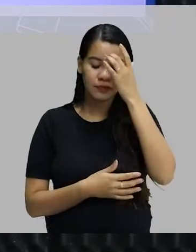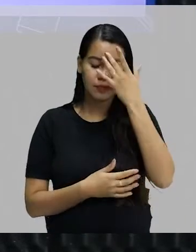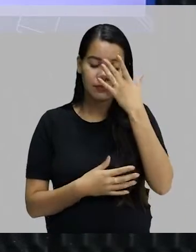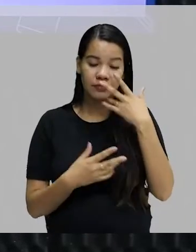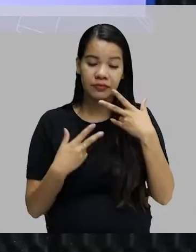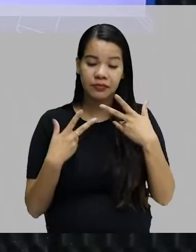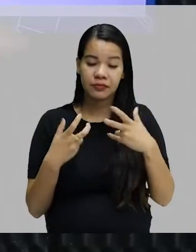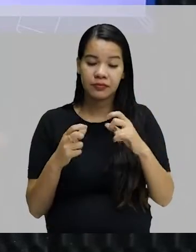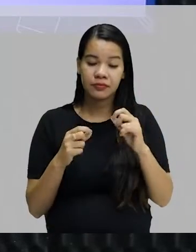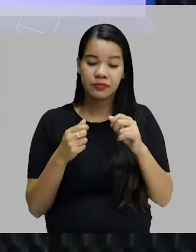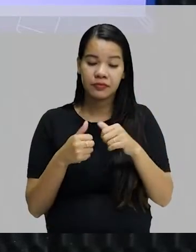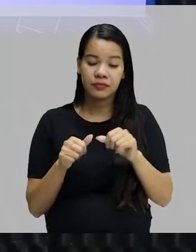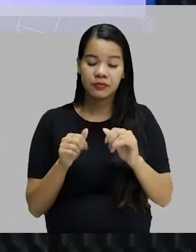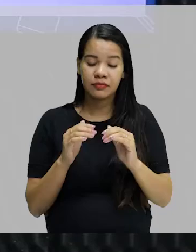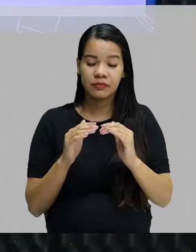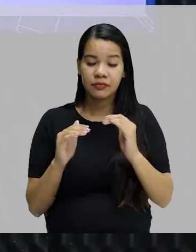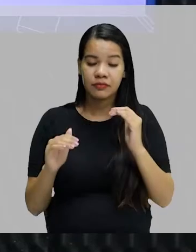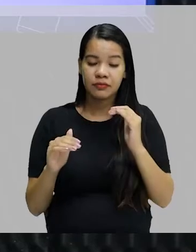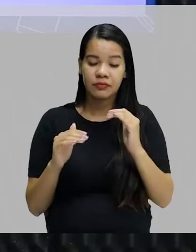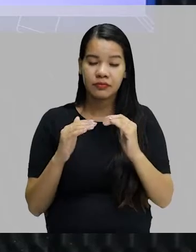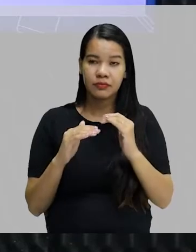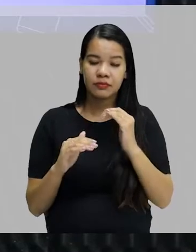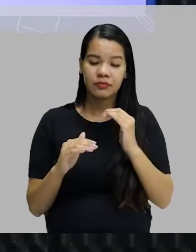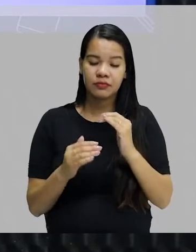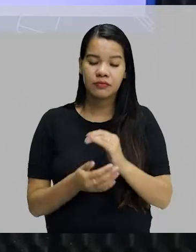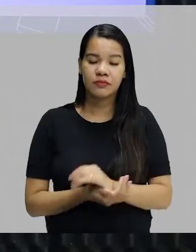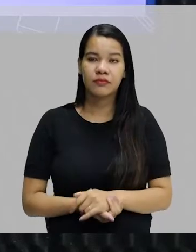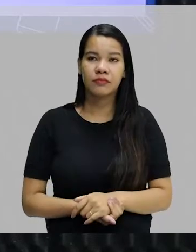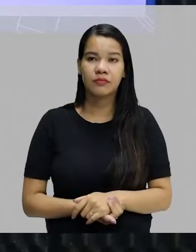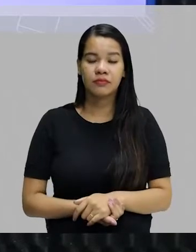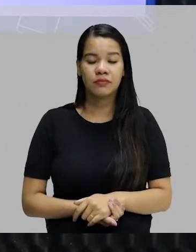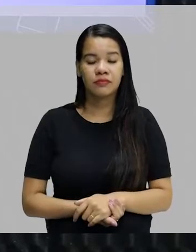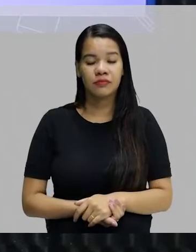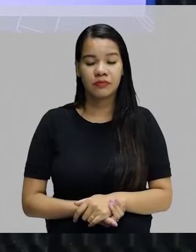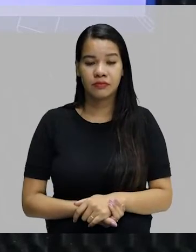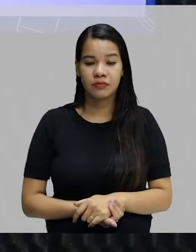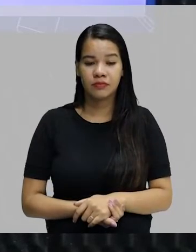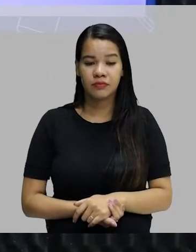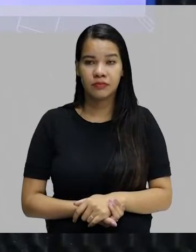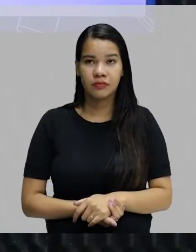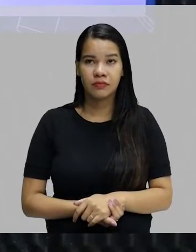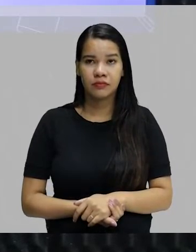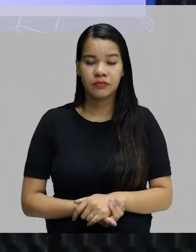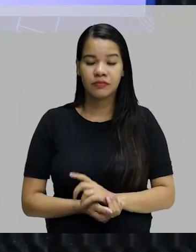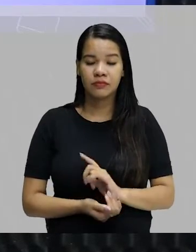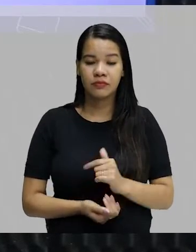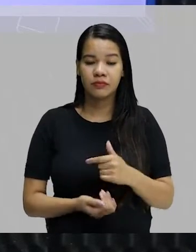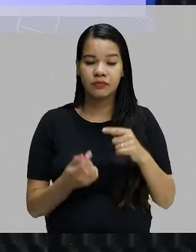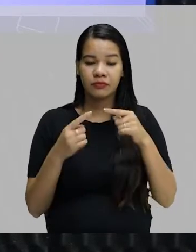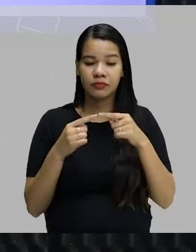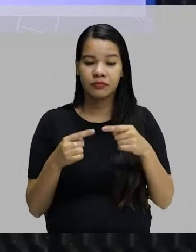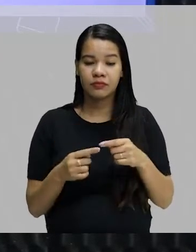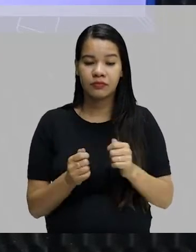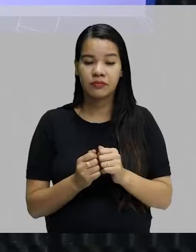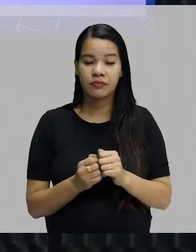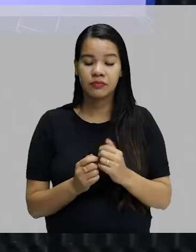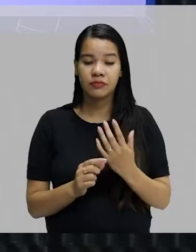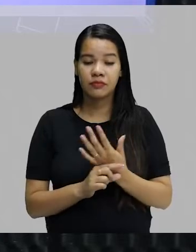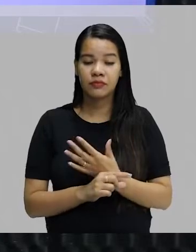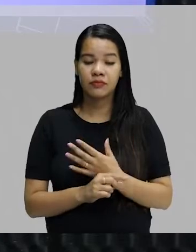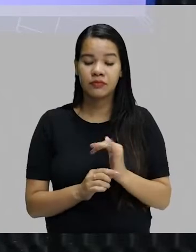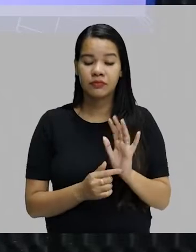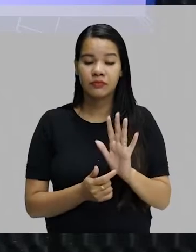que está em desacordo, né, que não está ali acordando com o que Wittgenstein vai